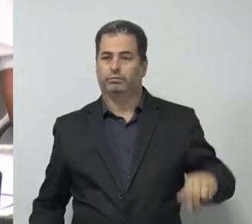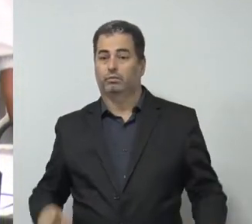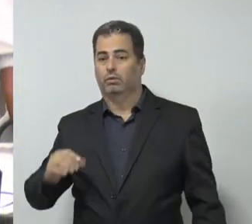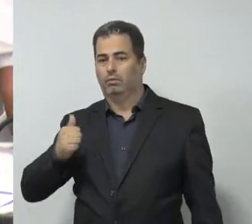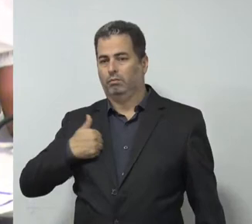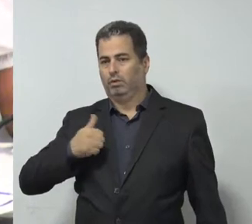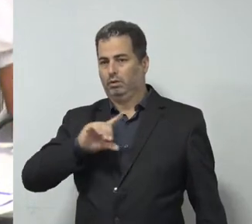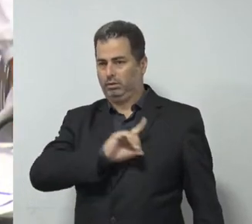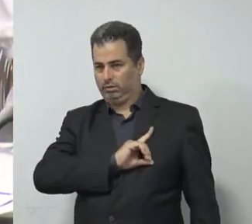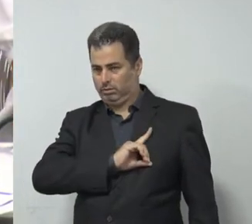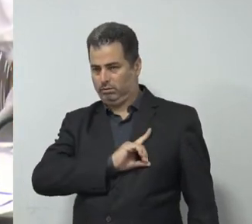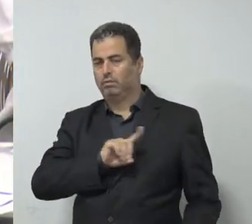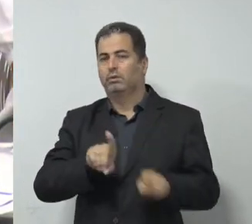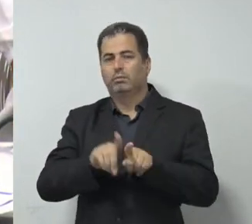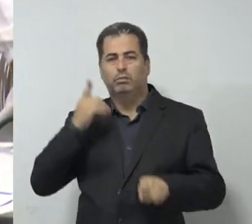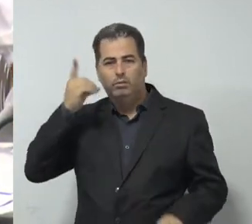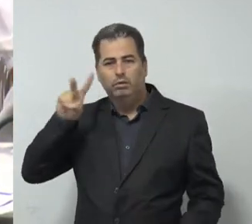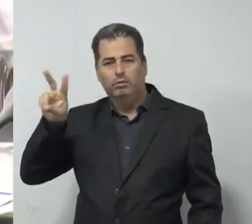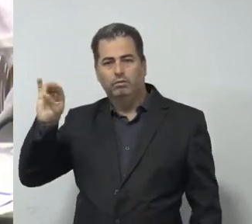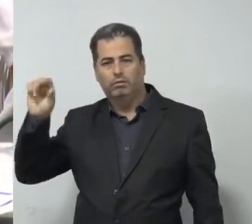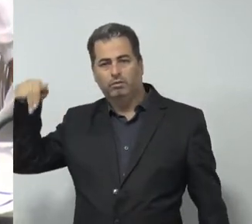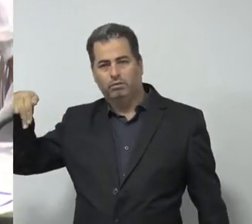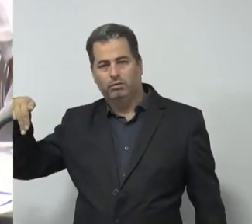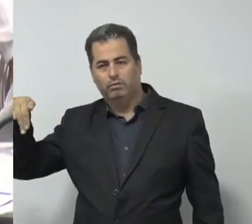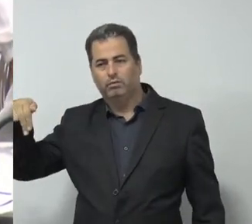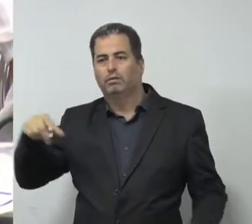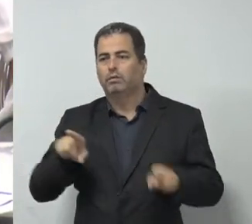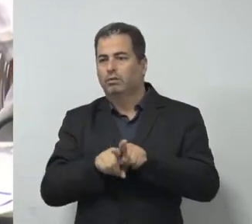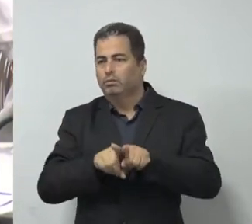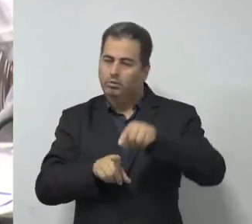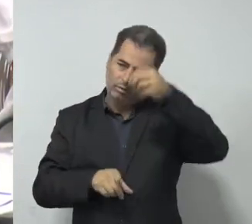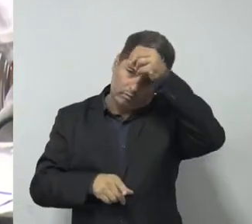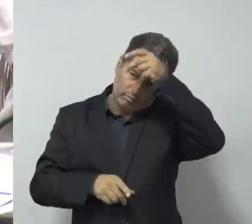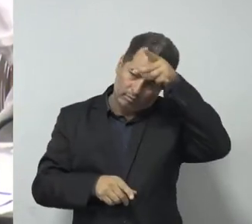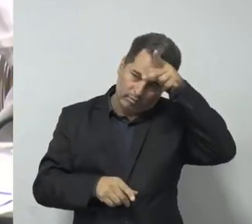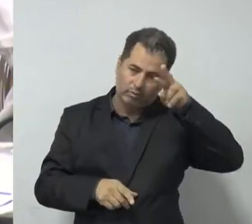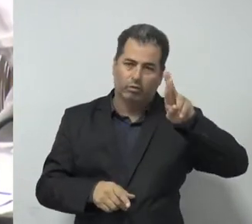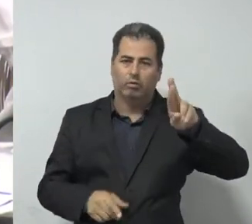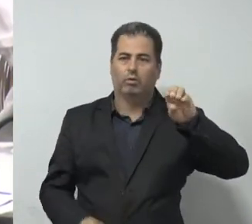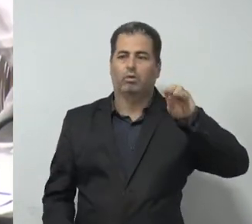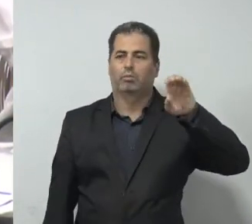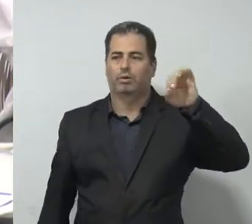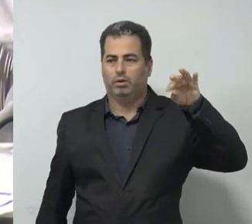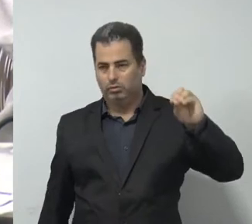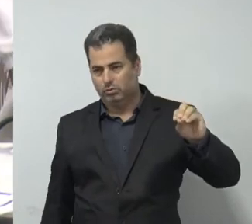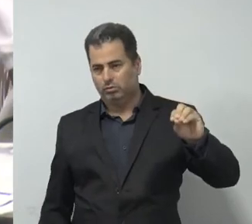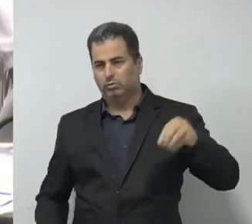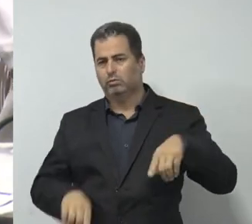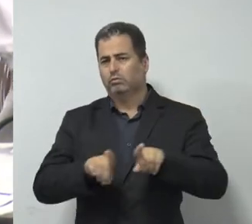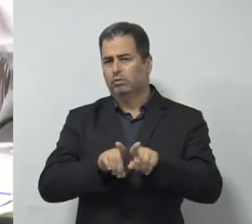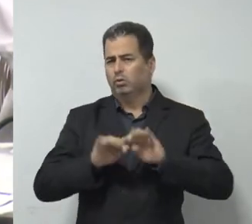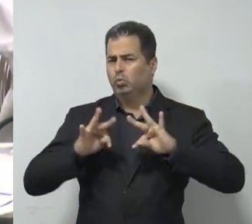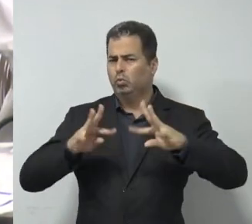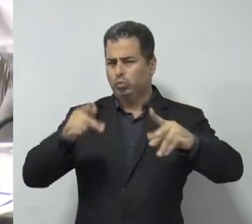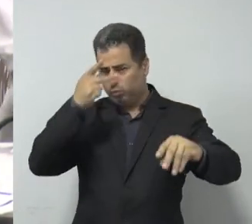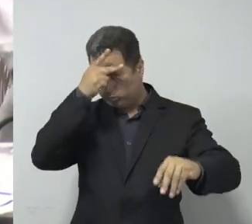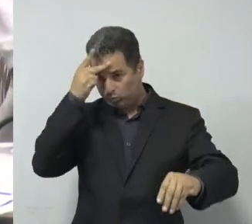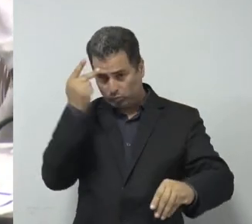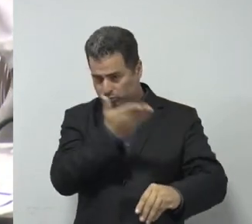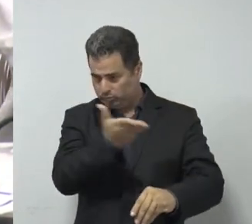deputada estadual Vivian Naves, e também ao prefeito Roberto e a todos vocês que vêm aqui